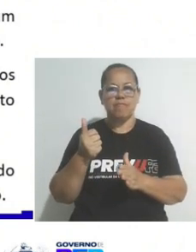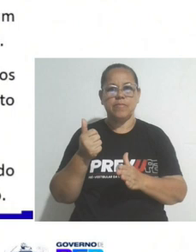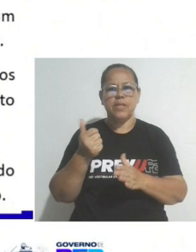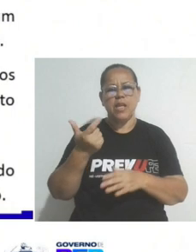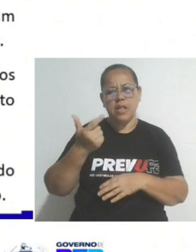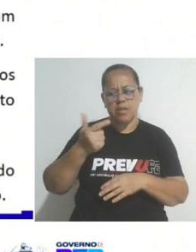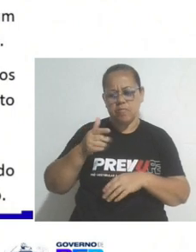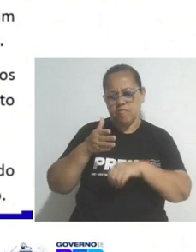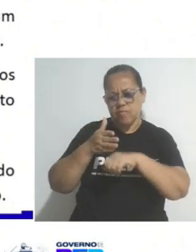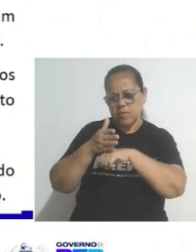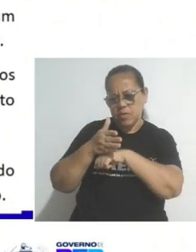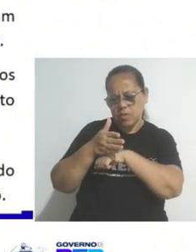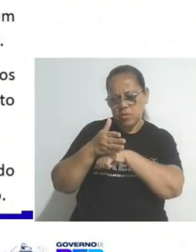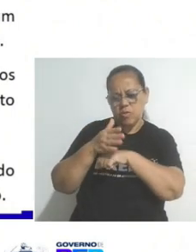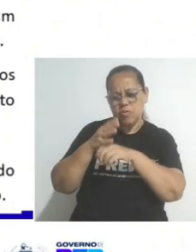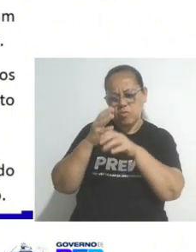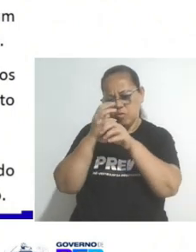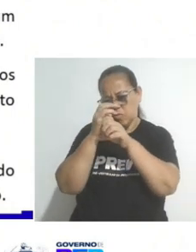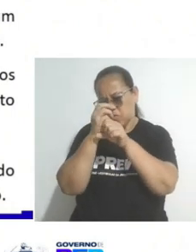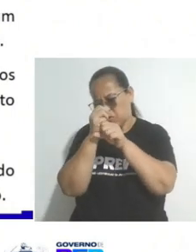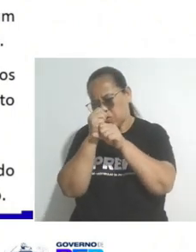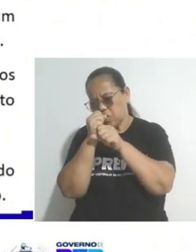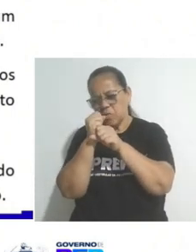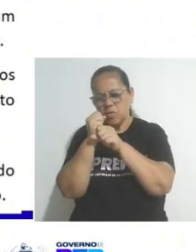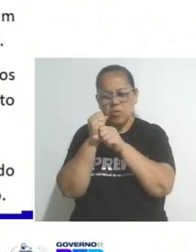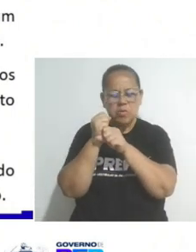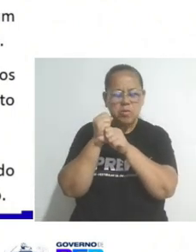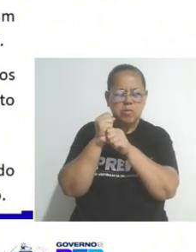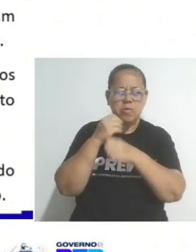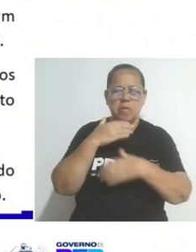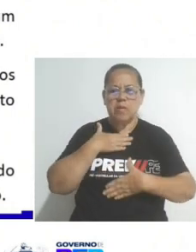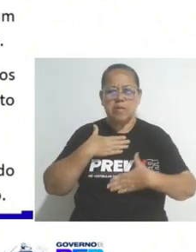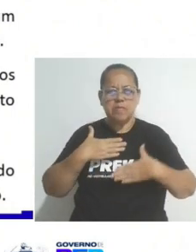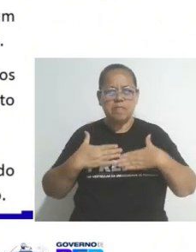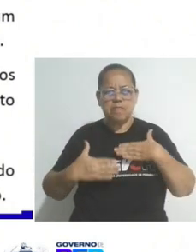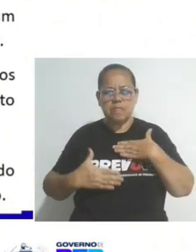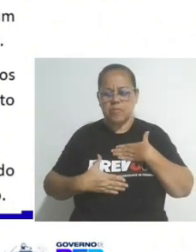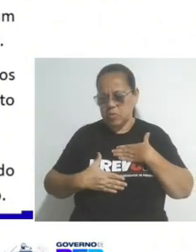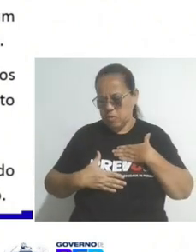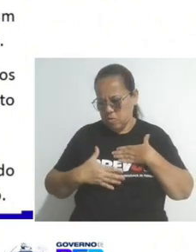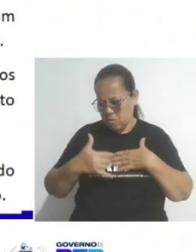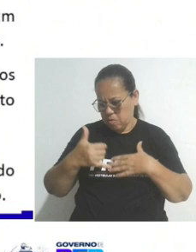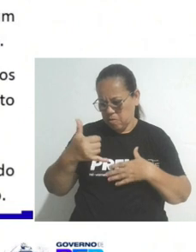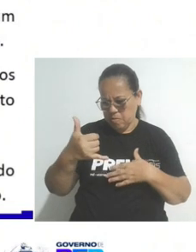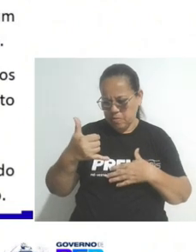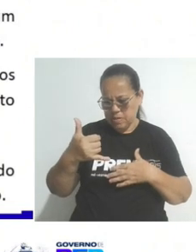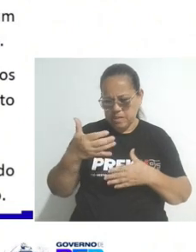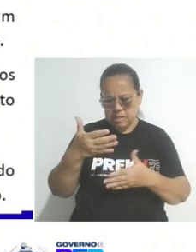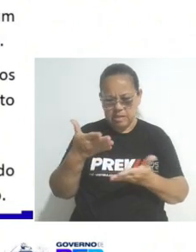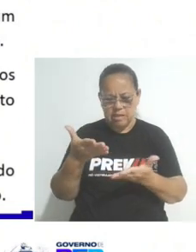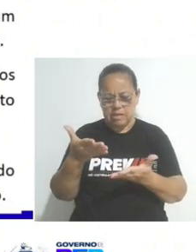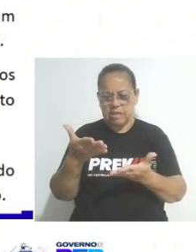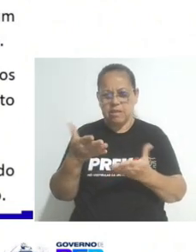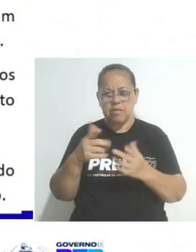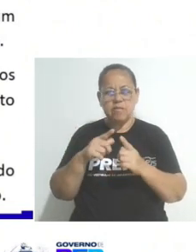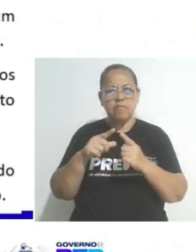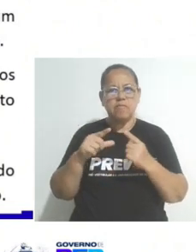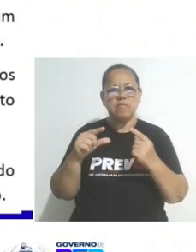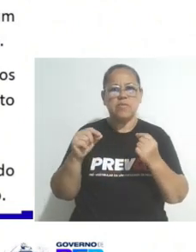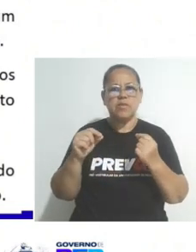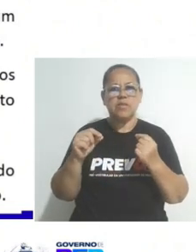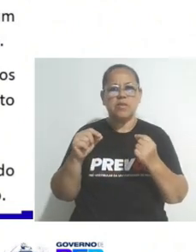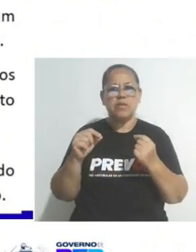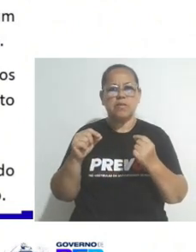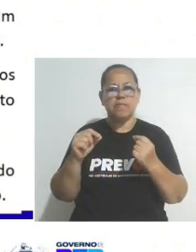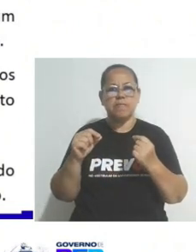escuro de sua palidez estilhaçou seu corpo celular saiu de cena para